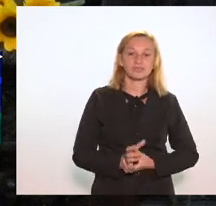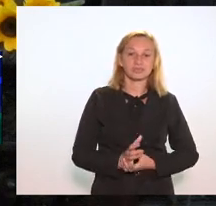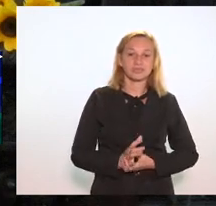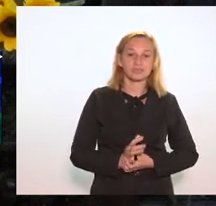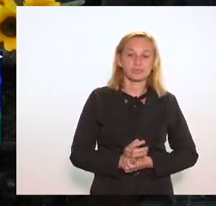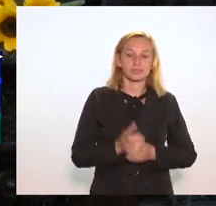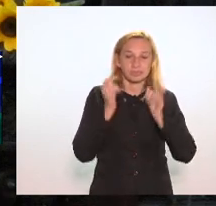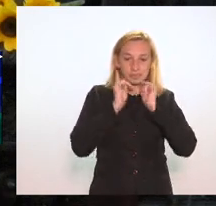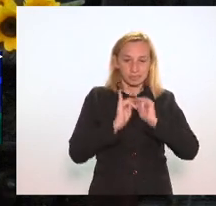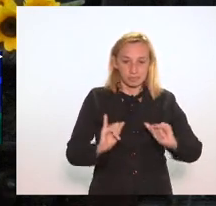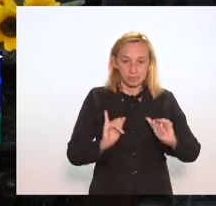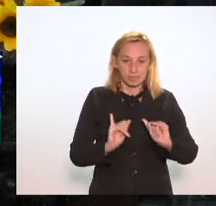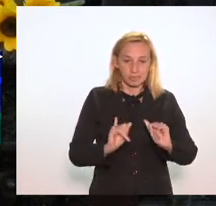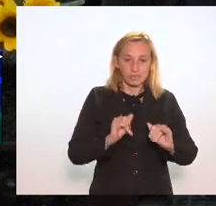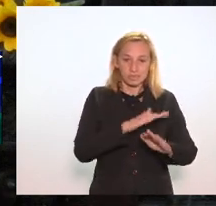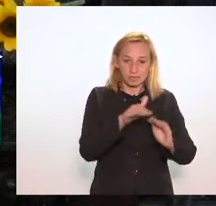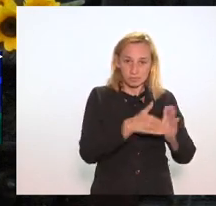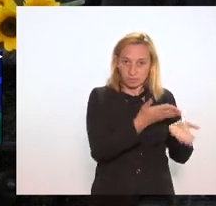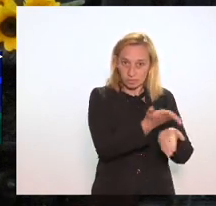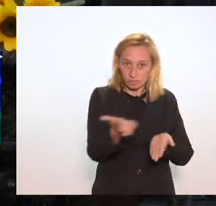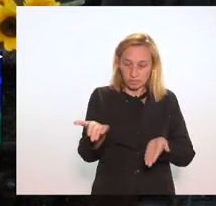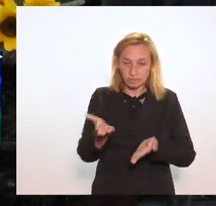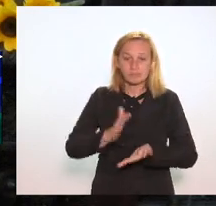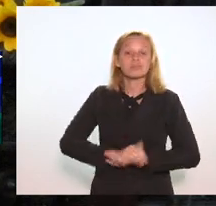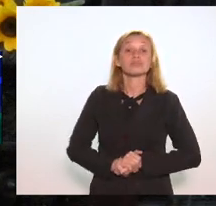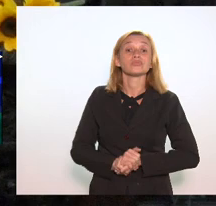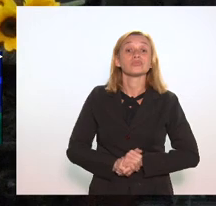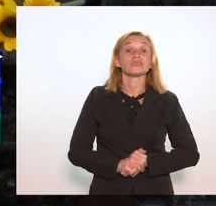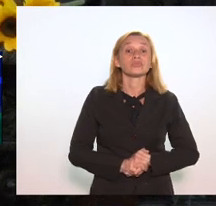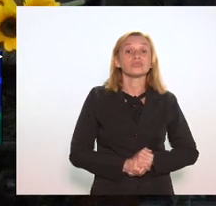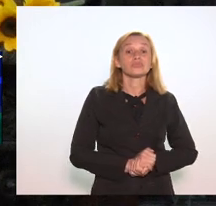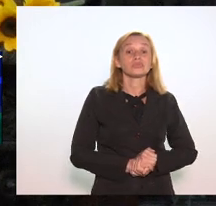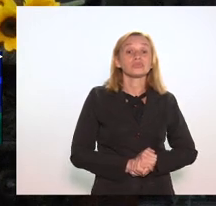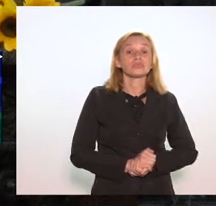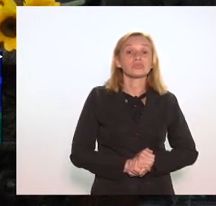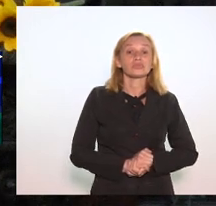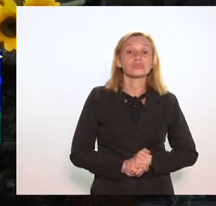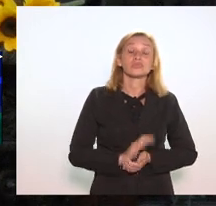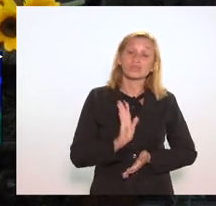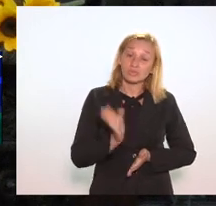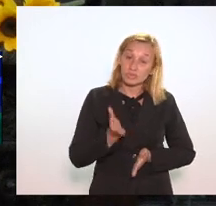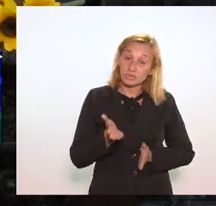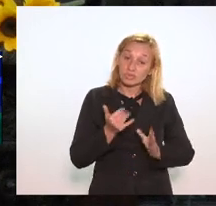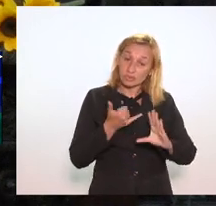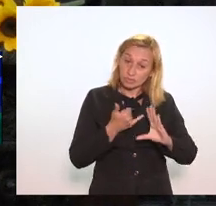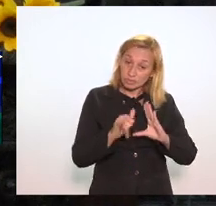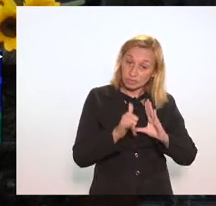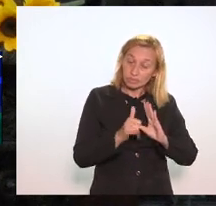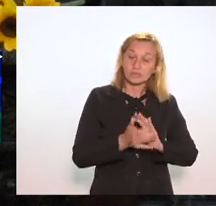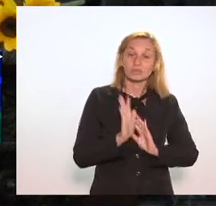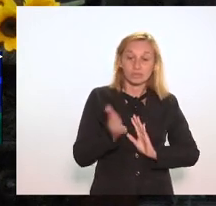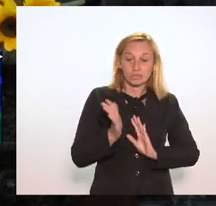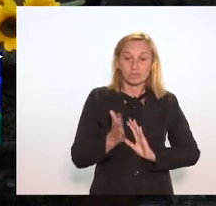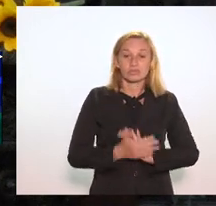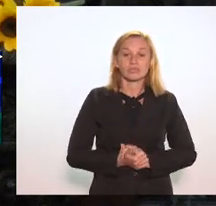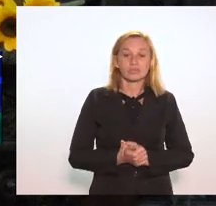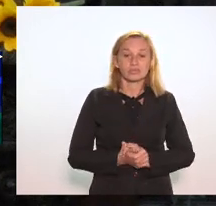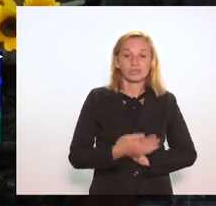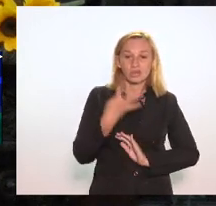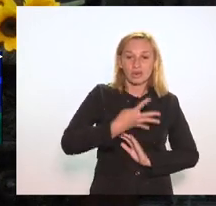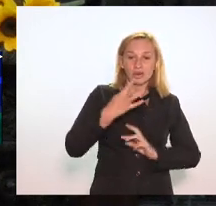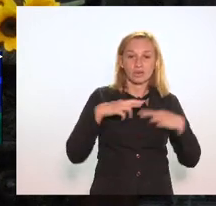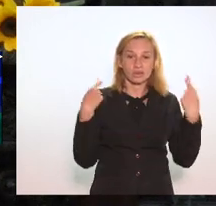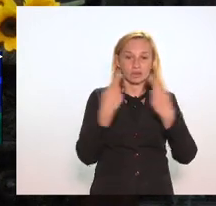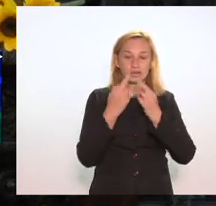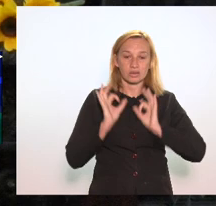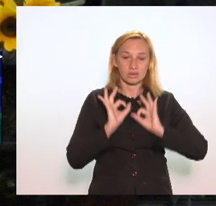e lá no cio aos senhores senhoras e senhores parlamentares que já foi publicado e a quarta